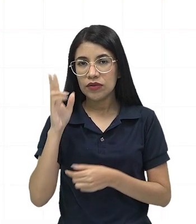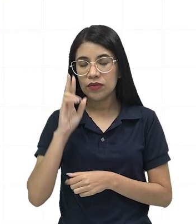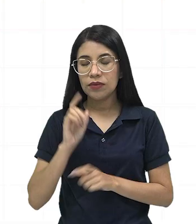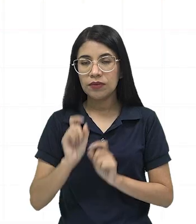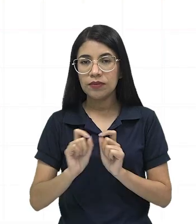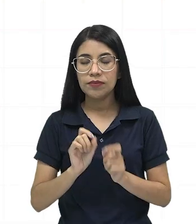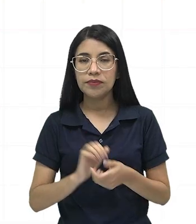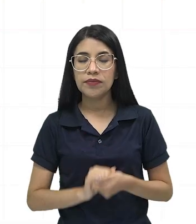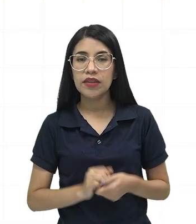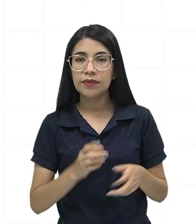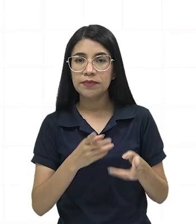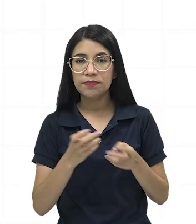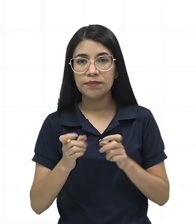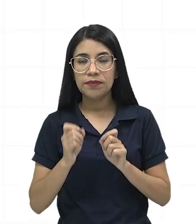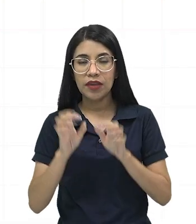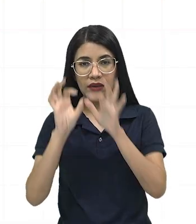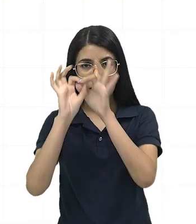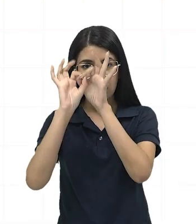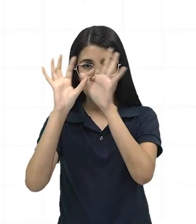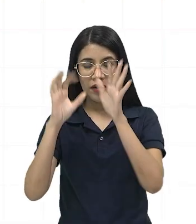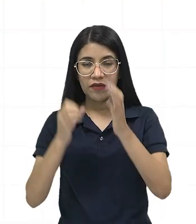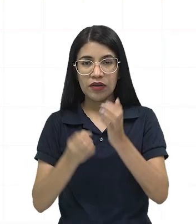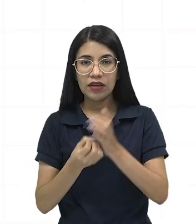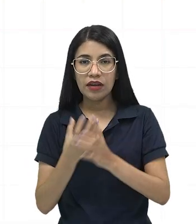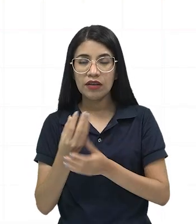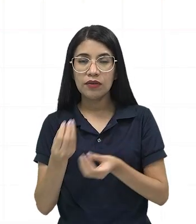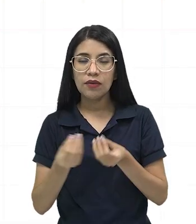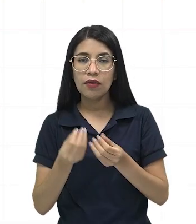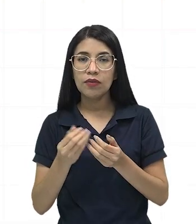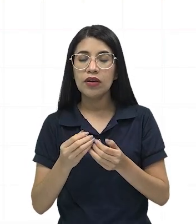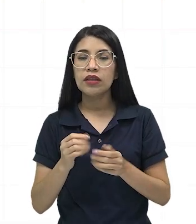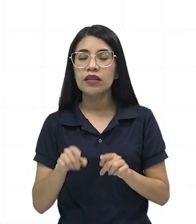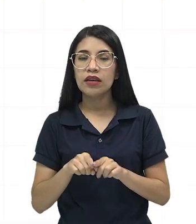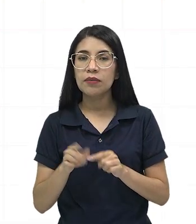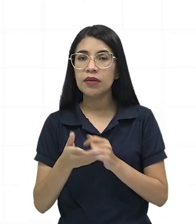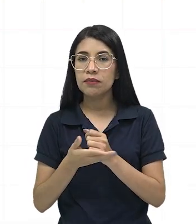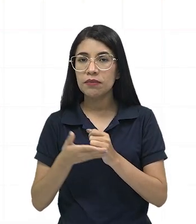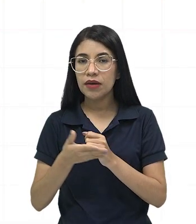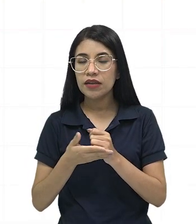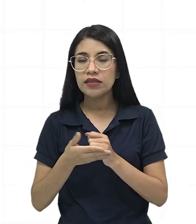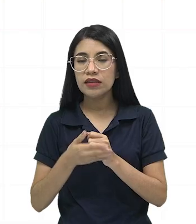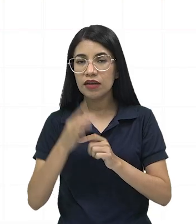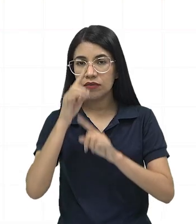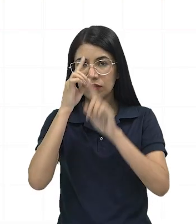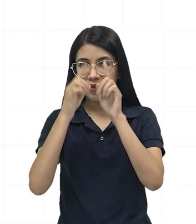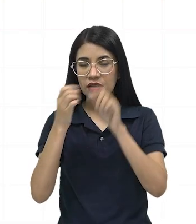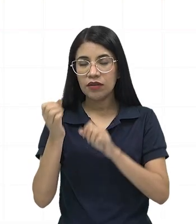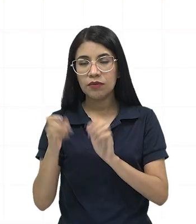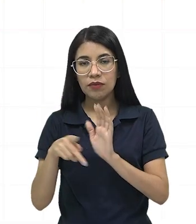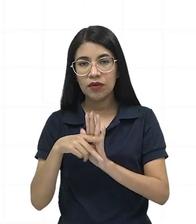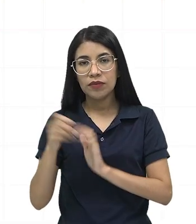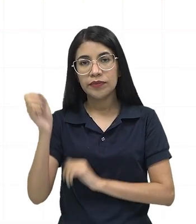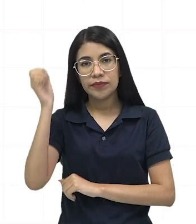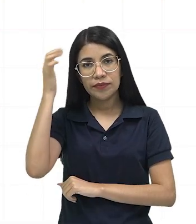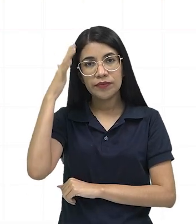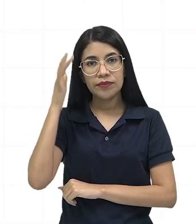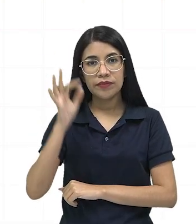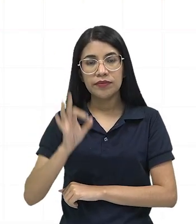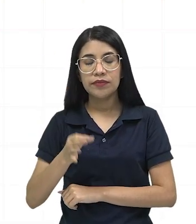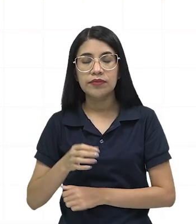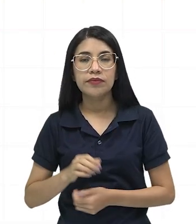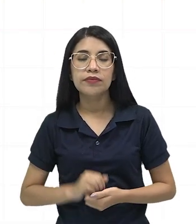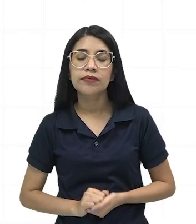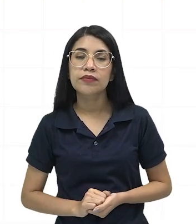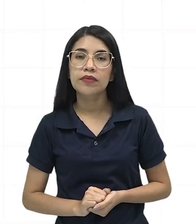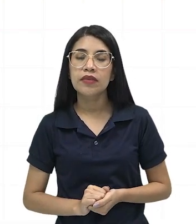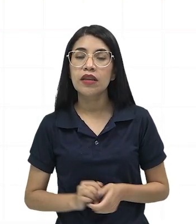verificamos que o liberalismo surgiu a partir das ideias do iluminismo, tá bom?